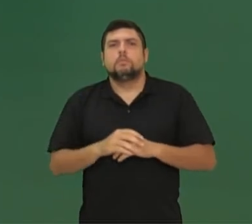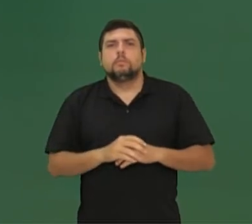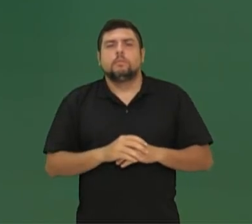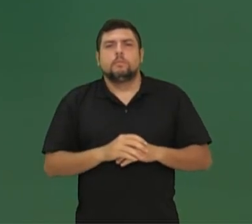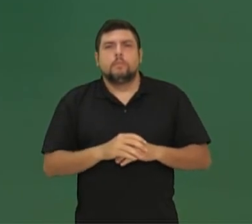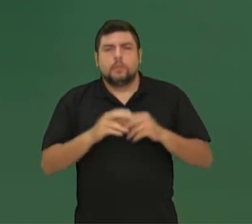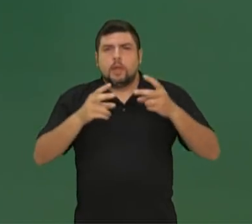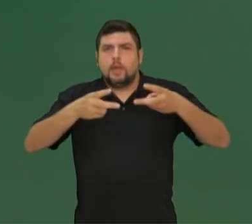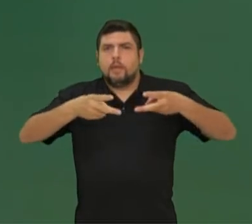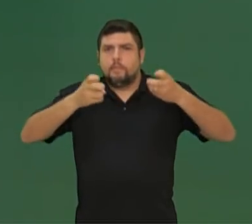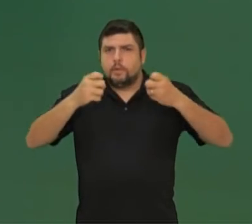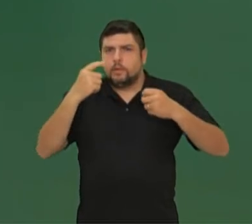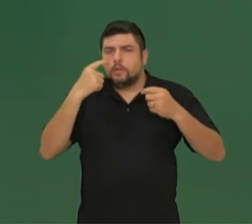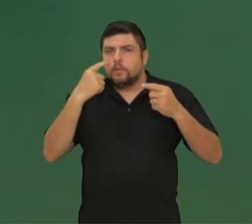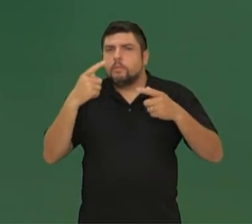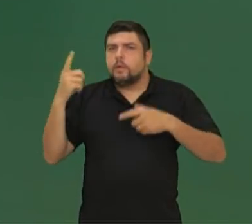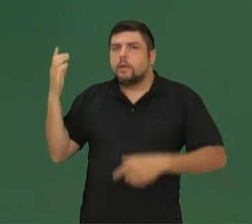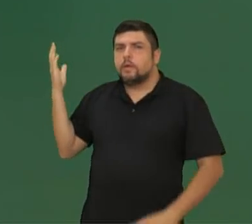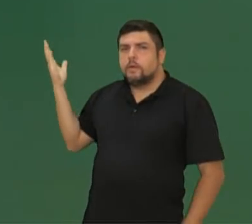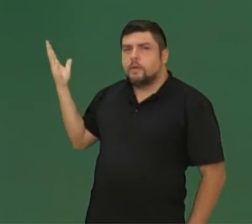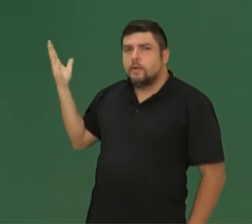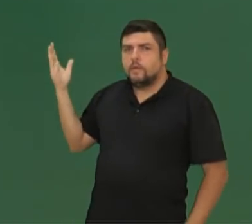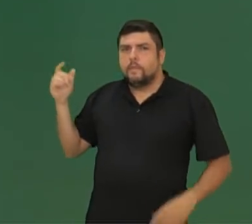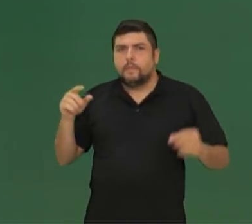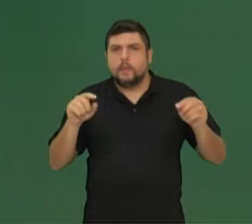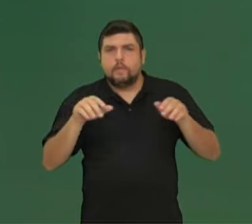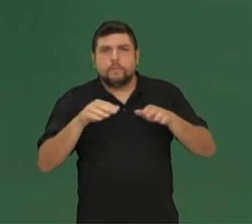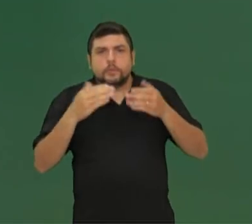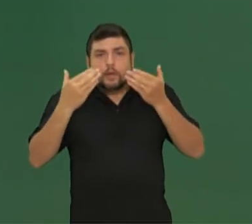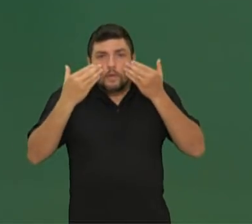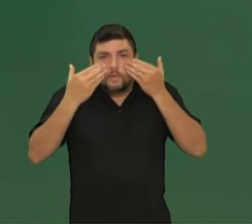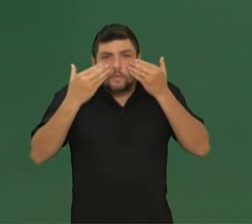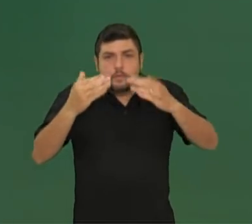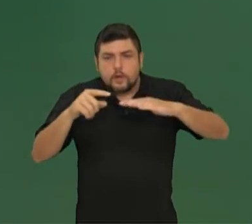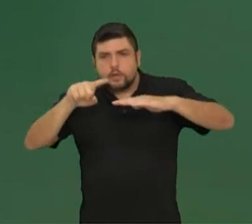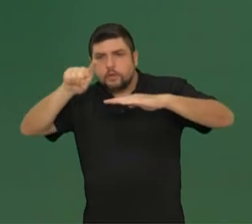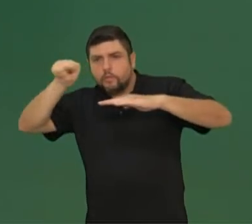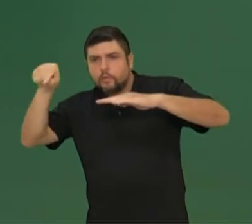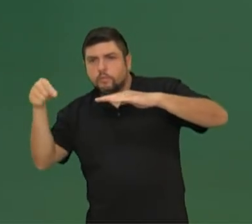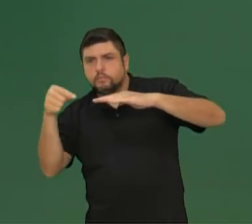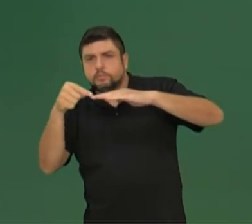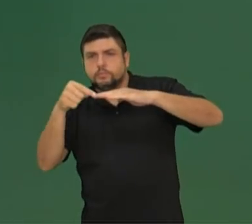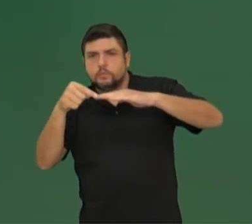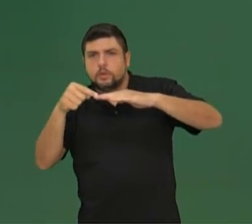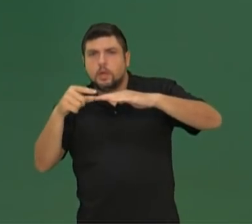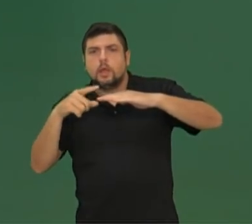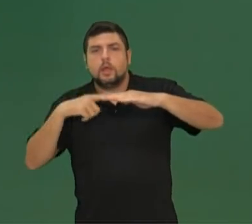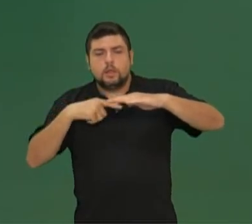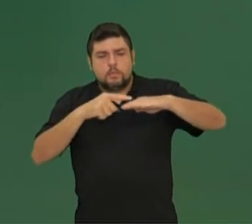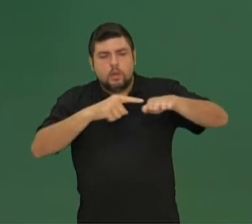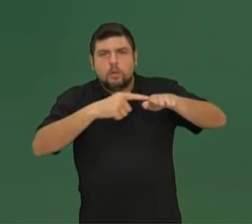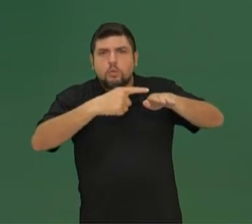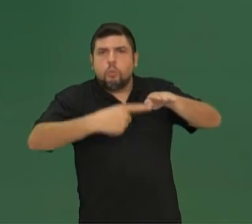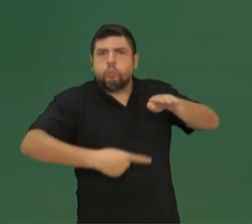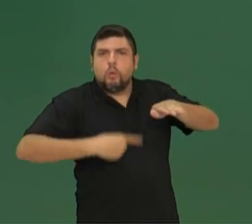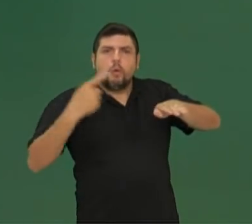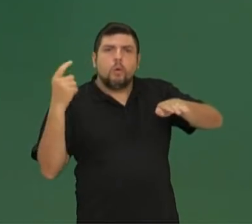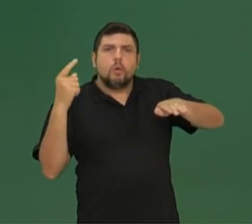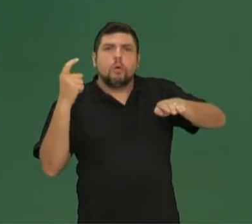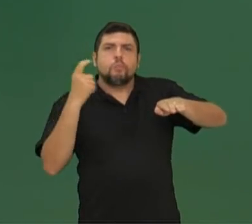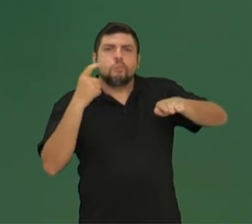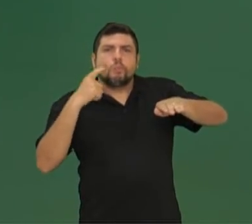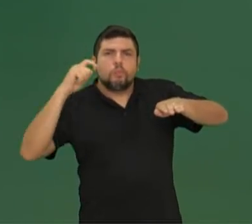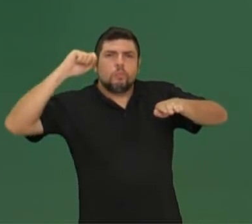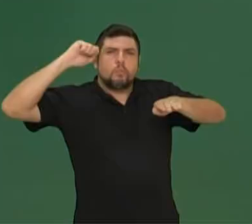Percebam que eu coloquei as flechas aqui. Lastro líquido ele pode ter. É esse peso que está dentro dos pneus, que é o